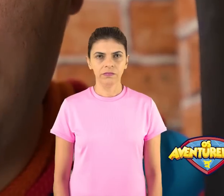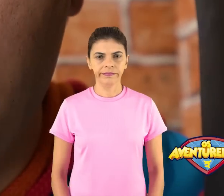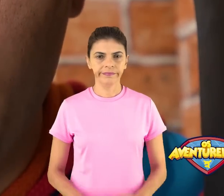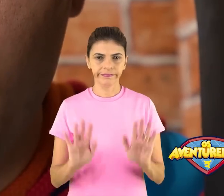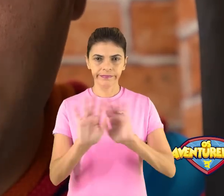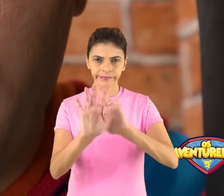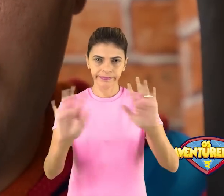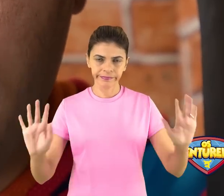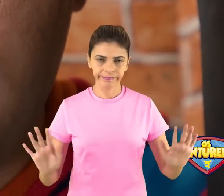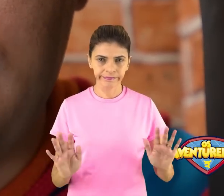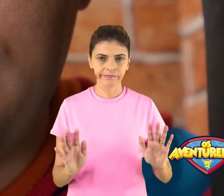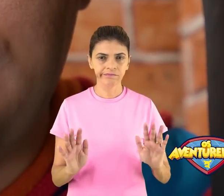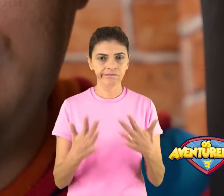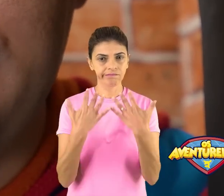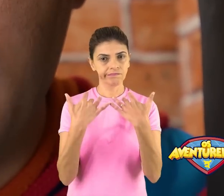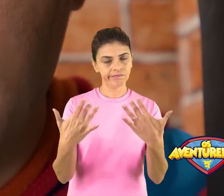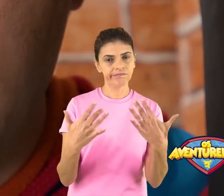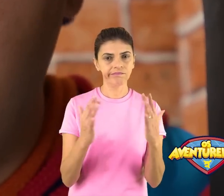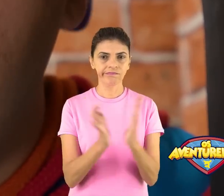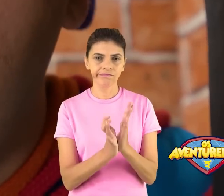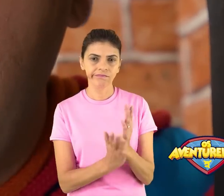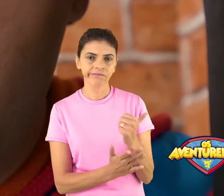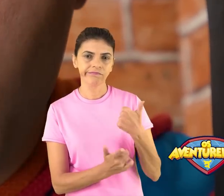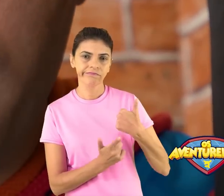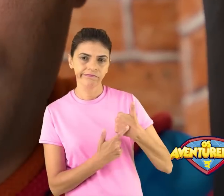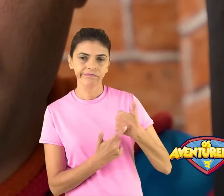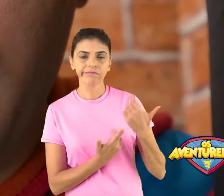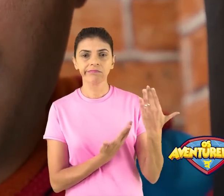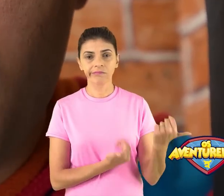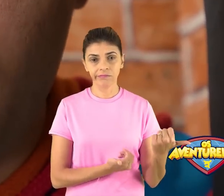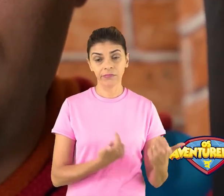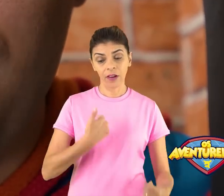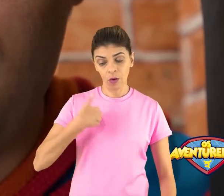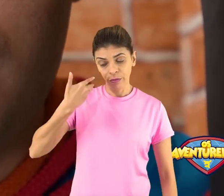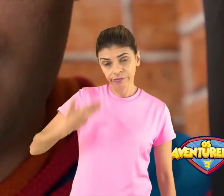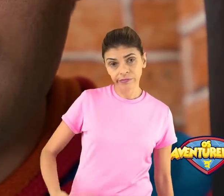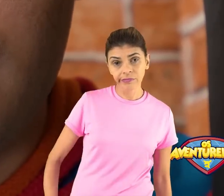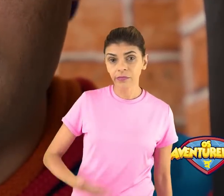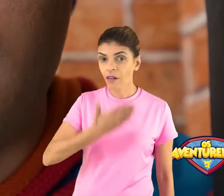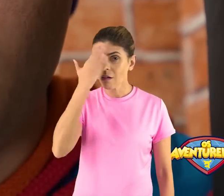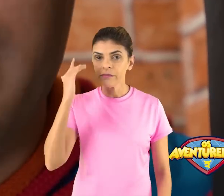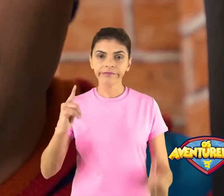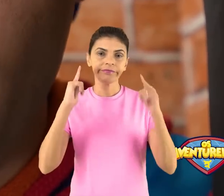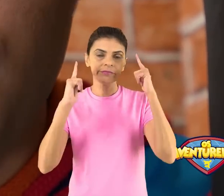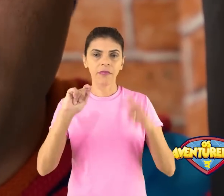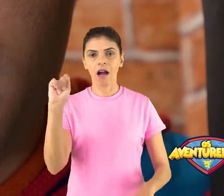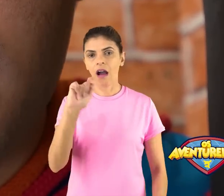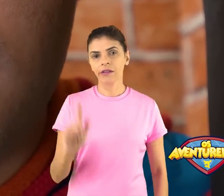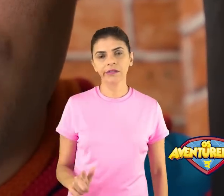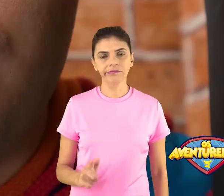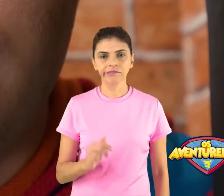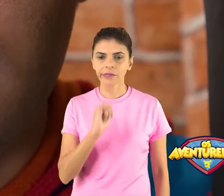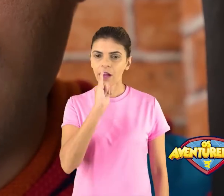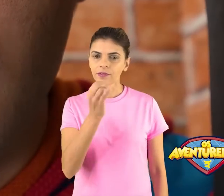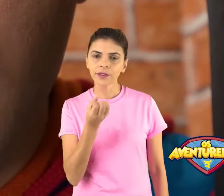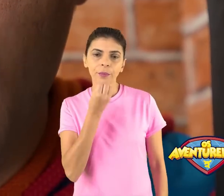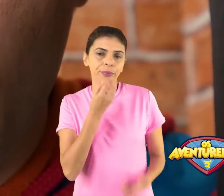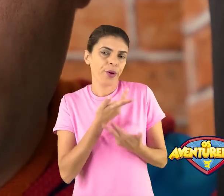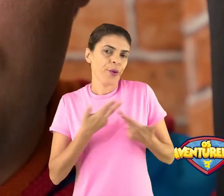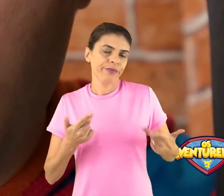Oi, público super jovem Eu sou o Aventureiro Azul e eu não tenho boas notícias